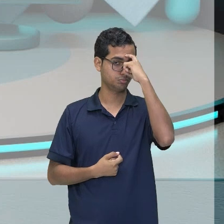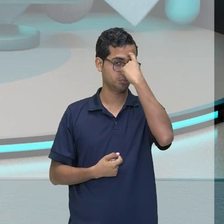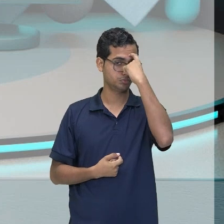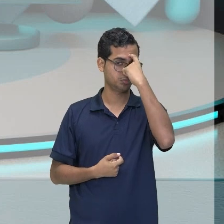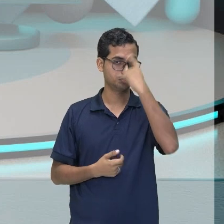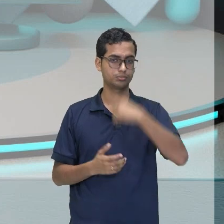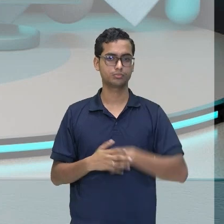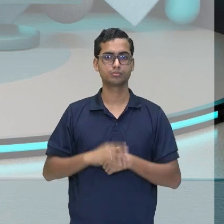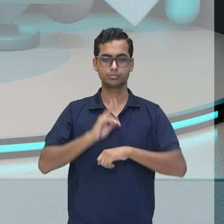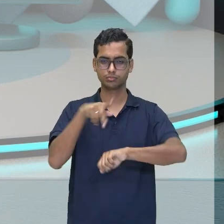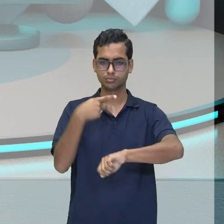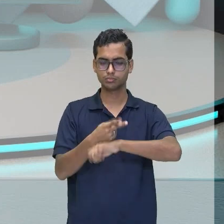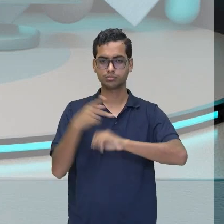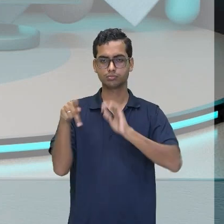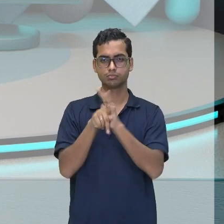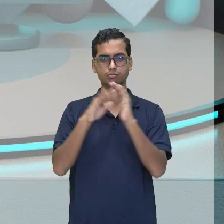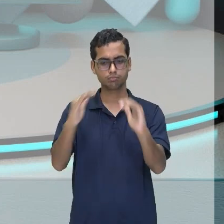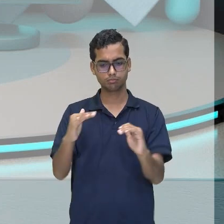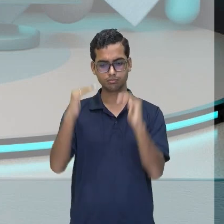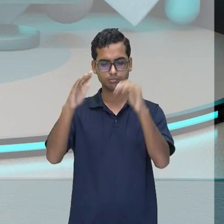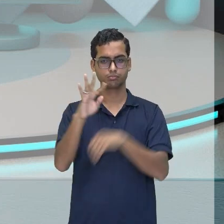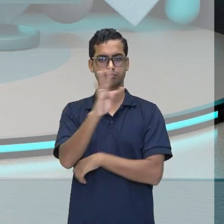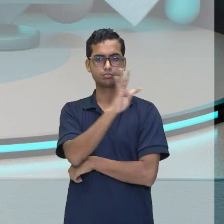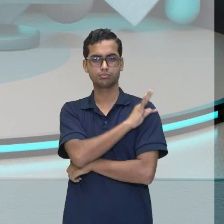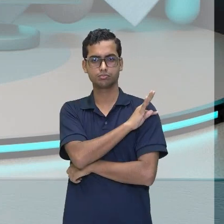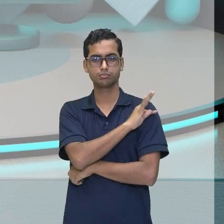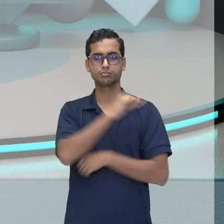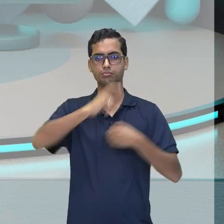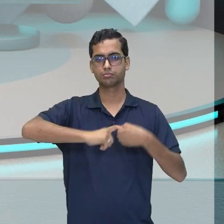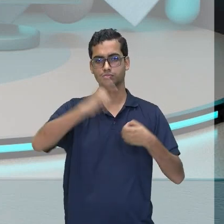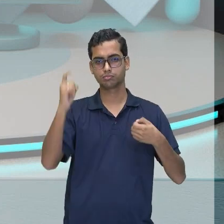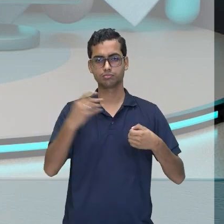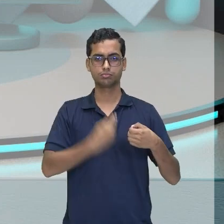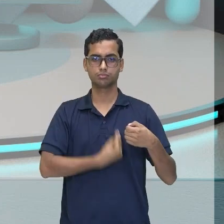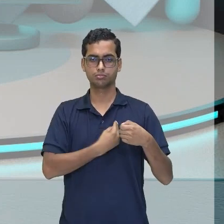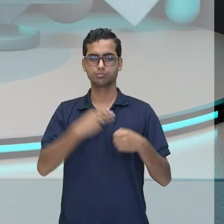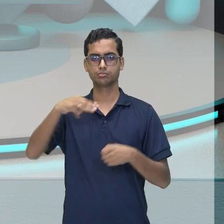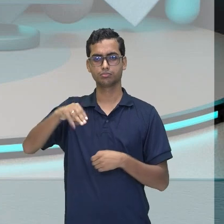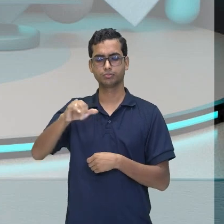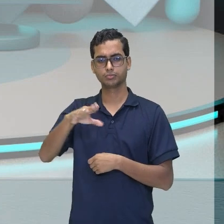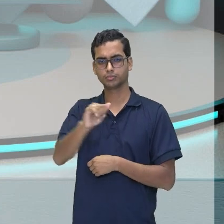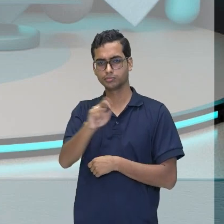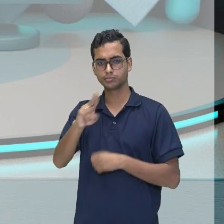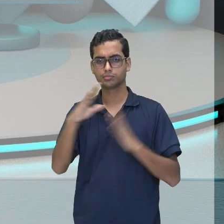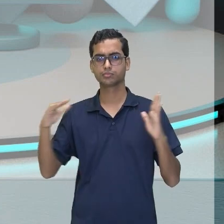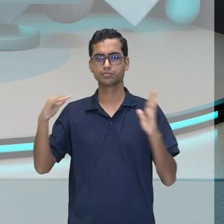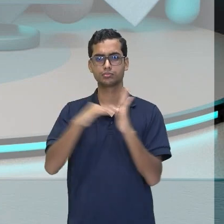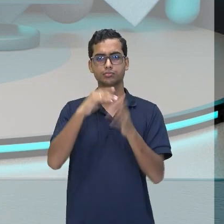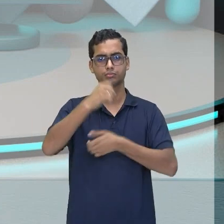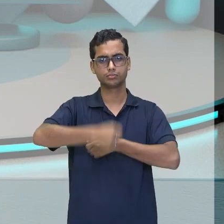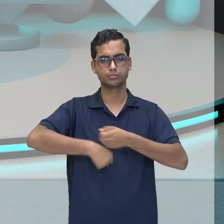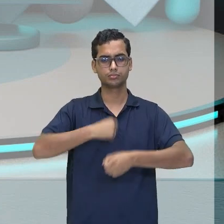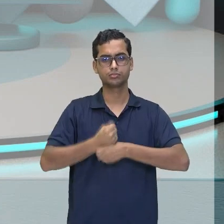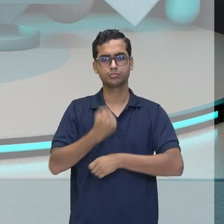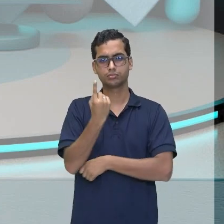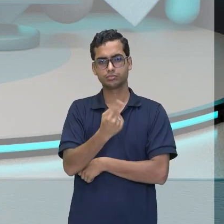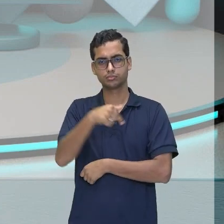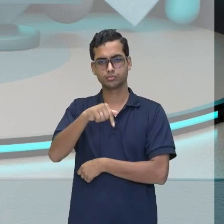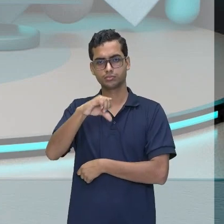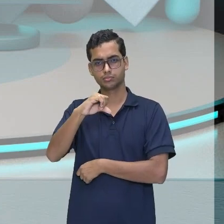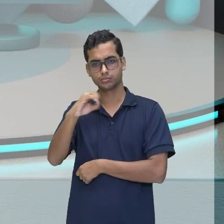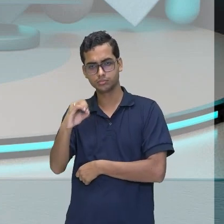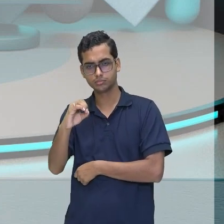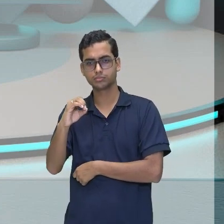ser promovido a tenente, desertou. Viveu em Macau até 1790, quando retornou a Portugal